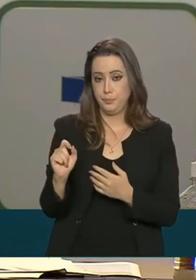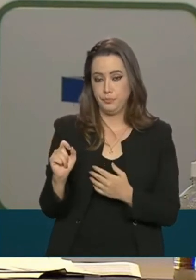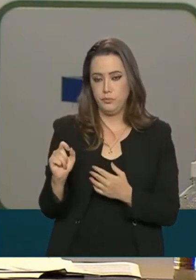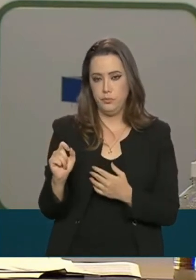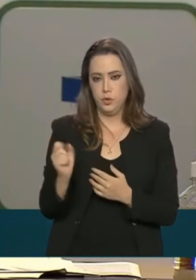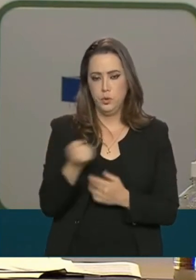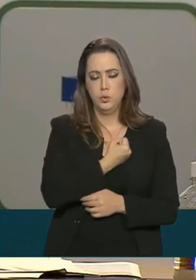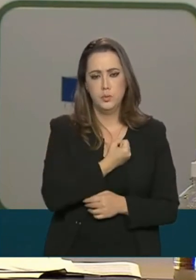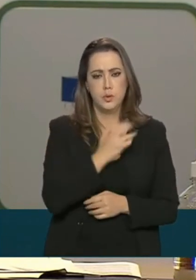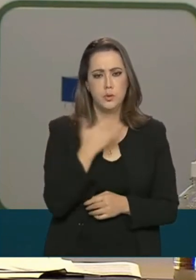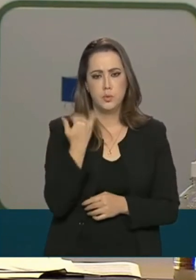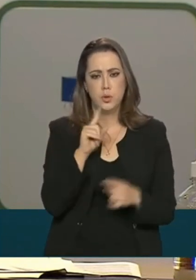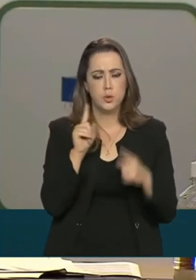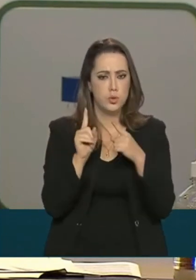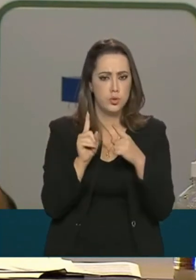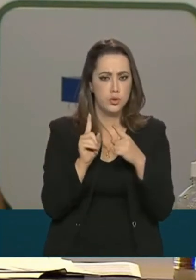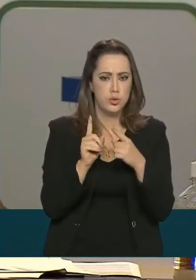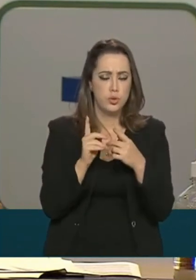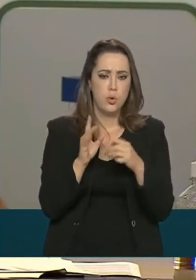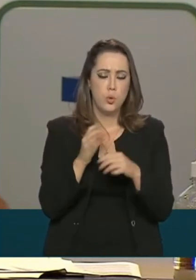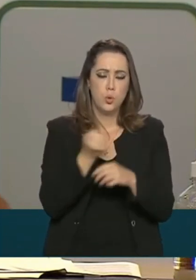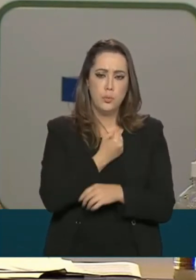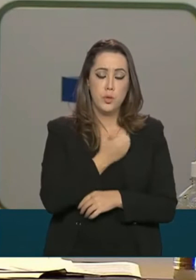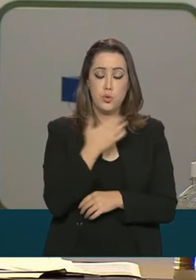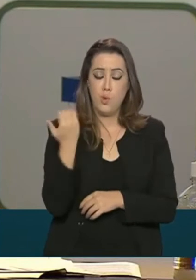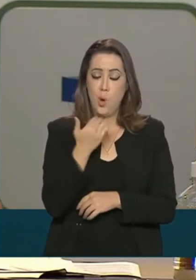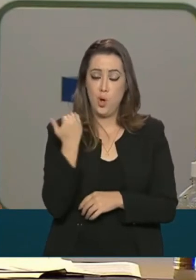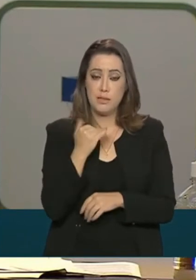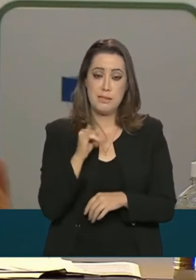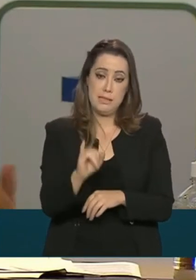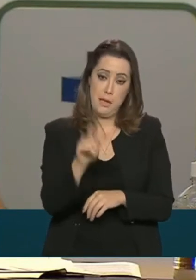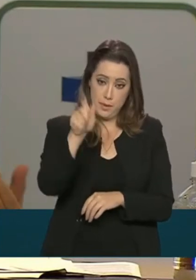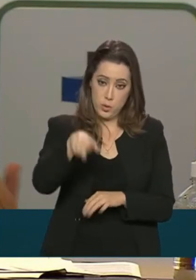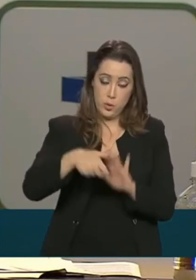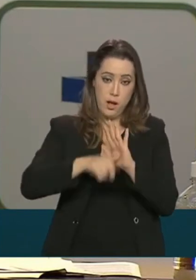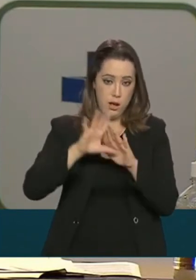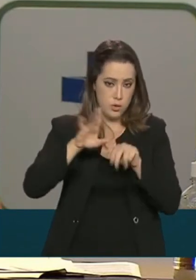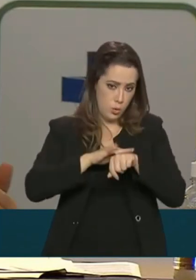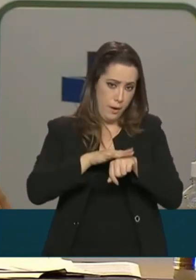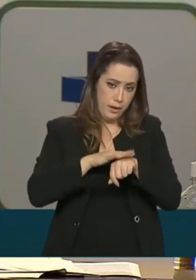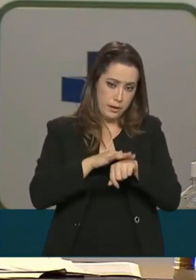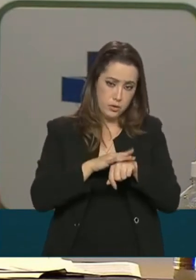os óbitos segundo comorbidade, esse é um gráfico que vem se mostrando